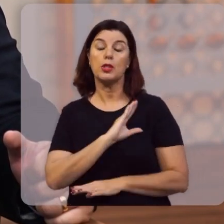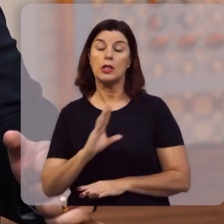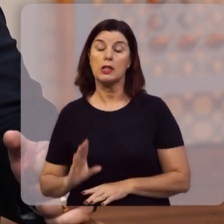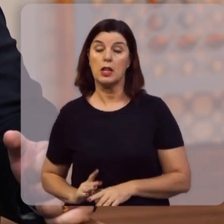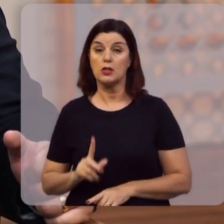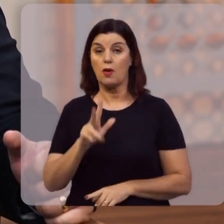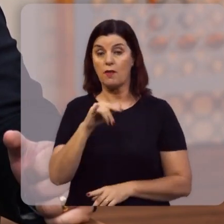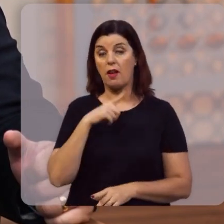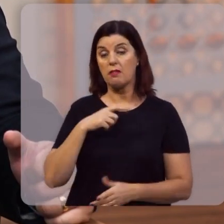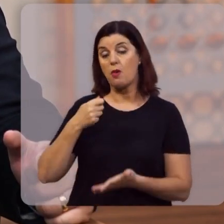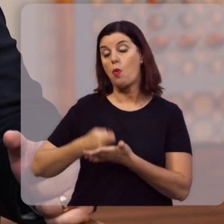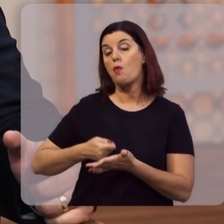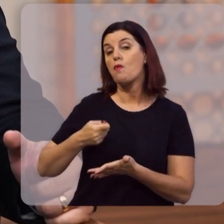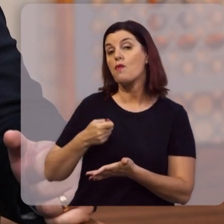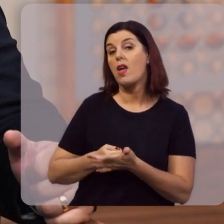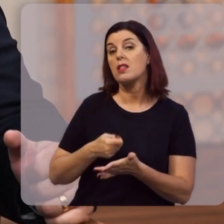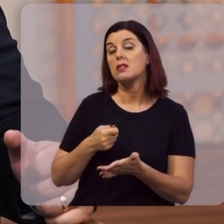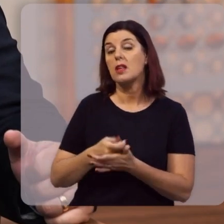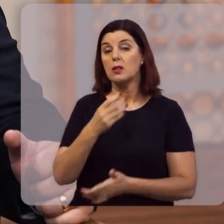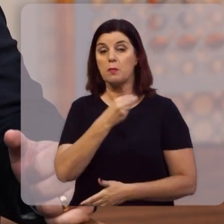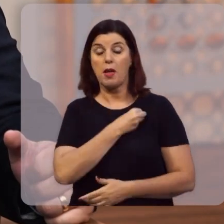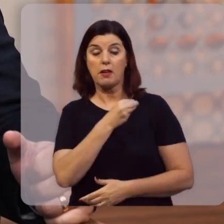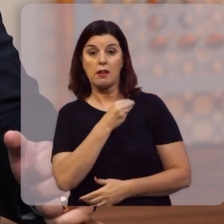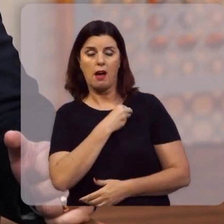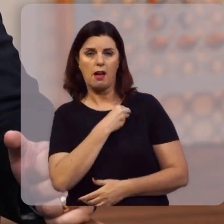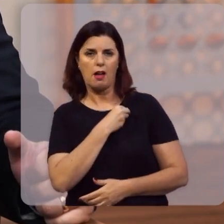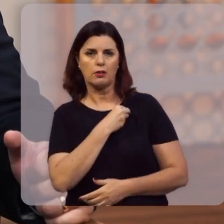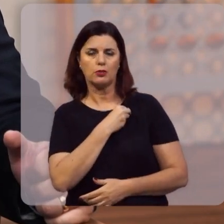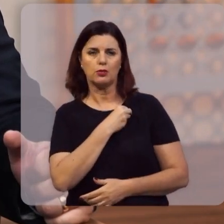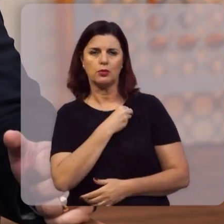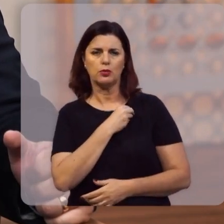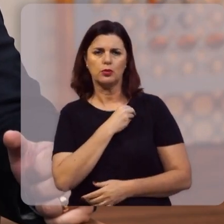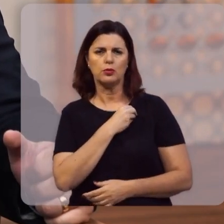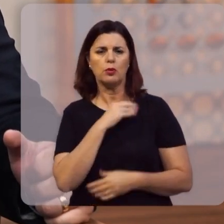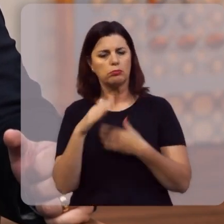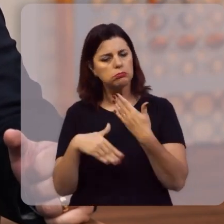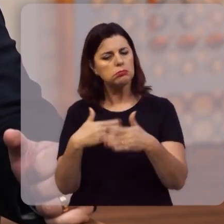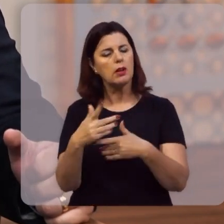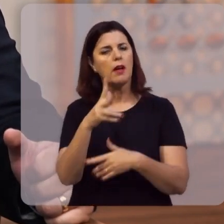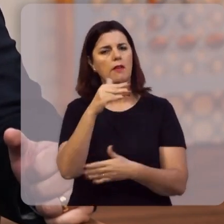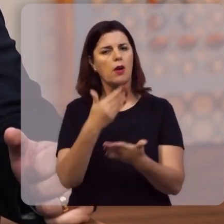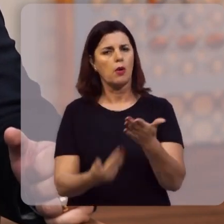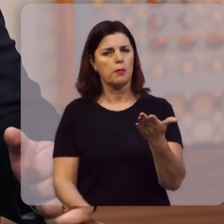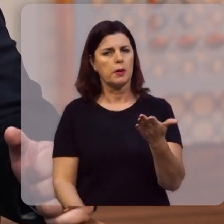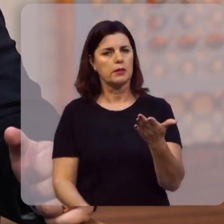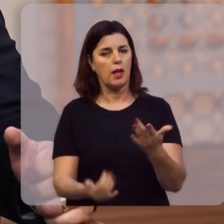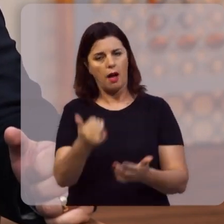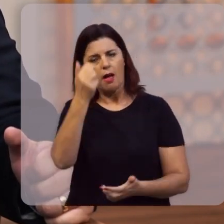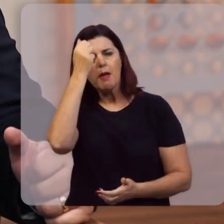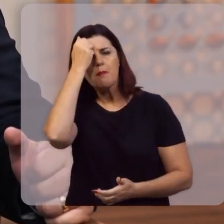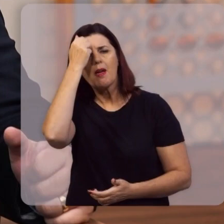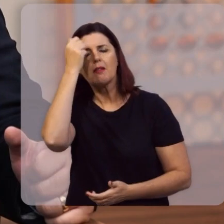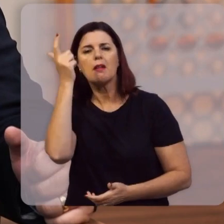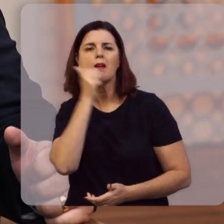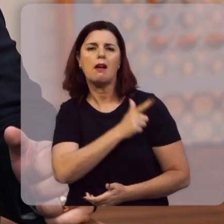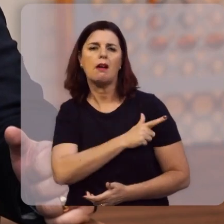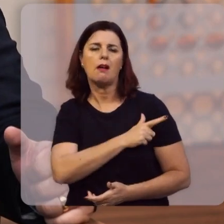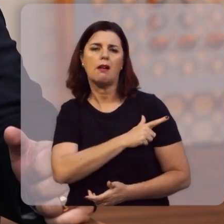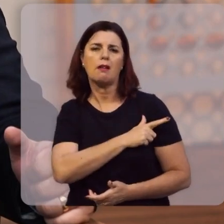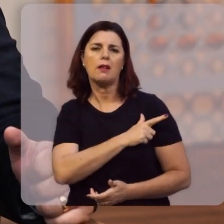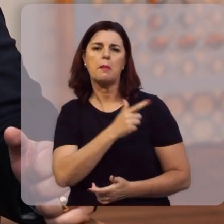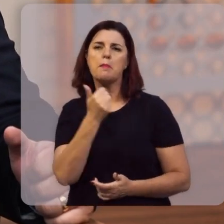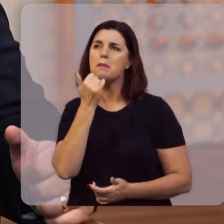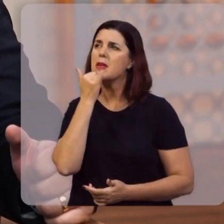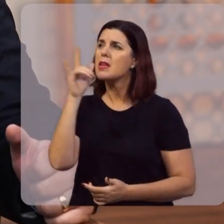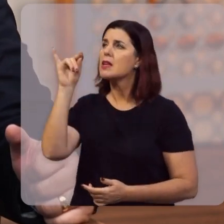vai ser convencido dos seus pecados. Consequentemente, se você cair em pecado, arrependa-se, peça perdão ao